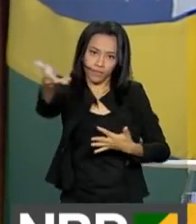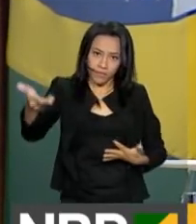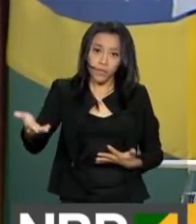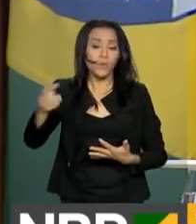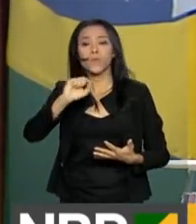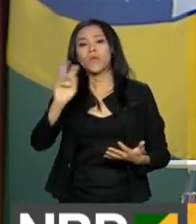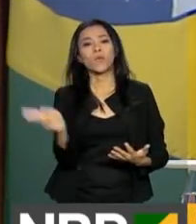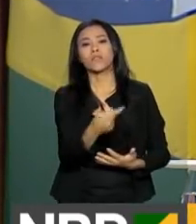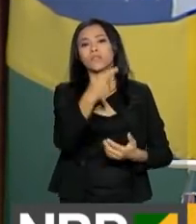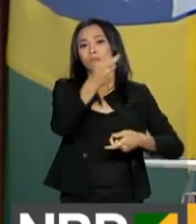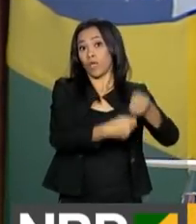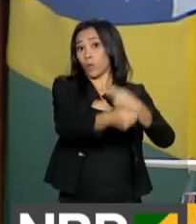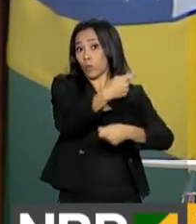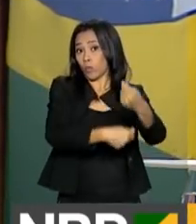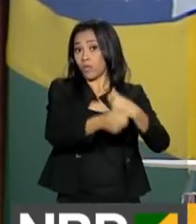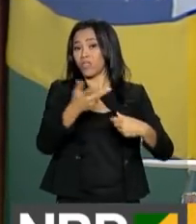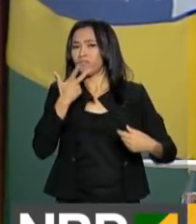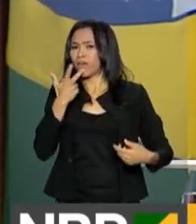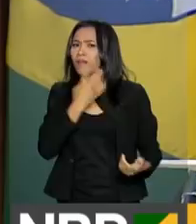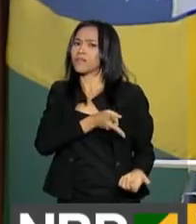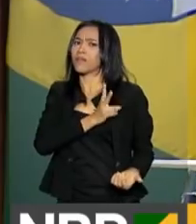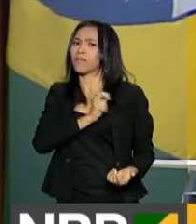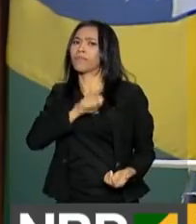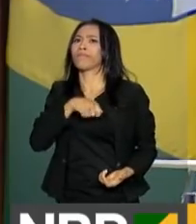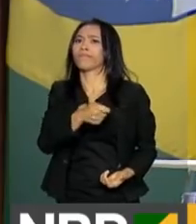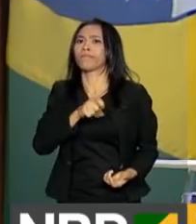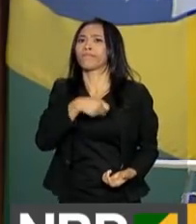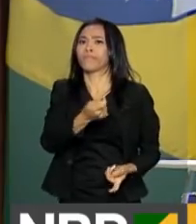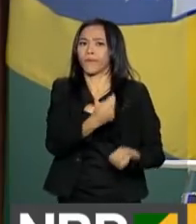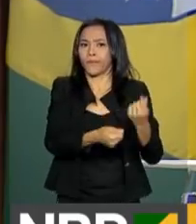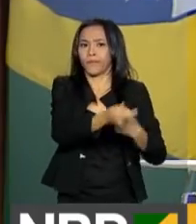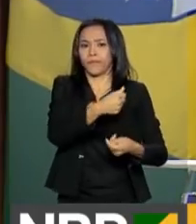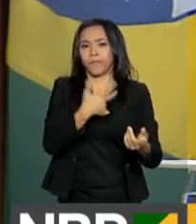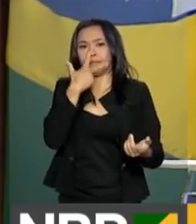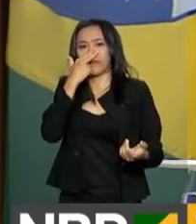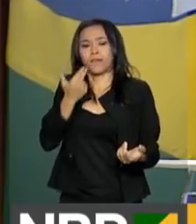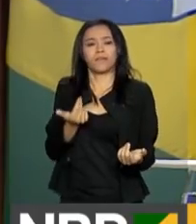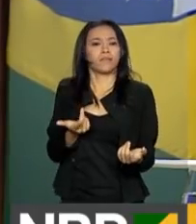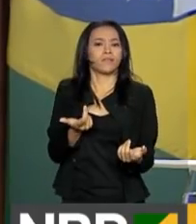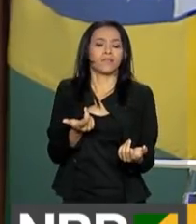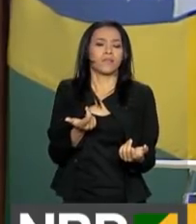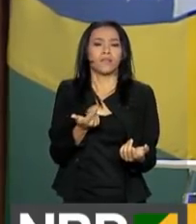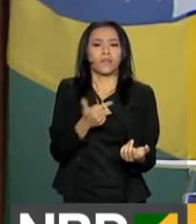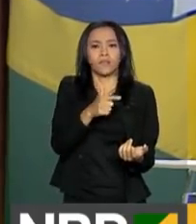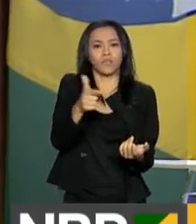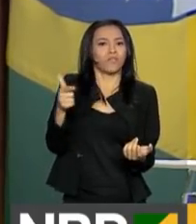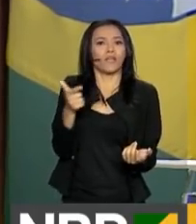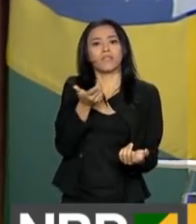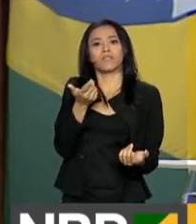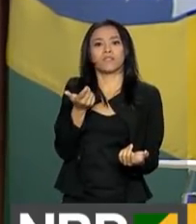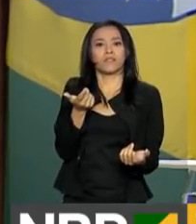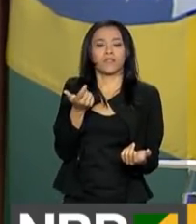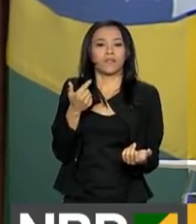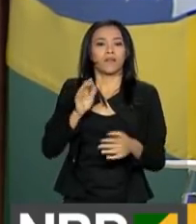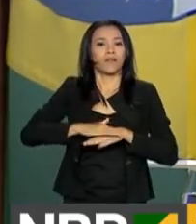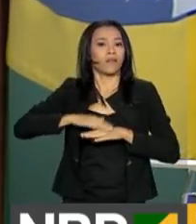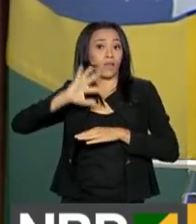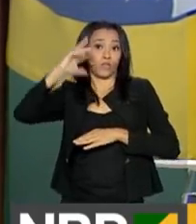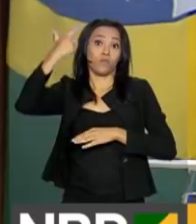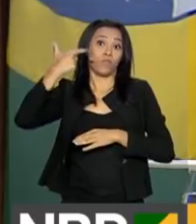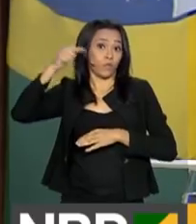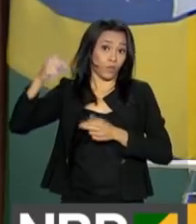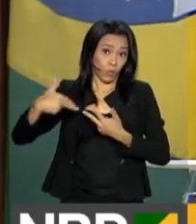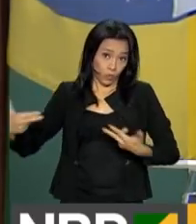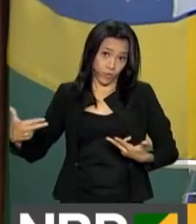economia que muitas vezes nós falamos da economia como sido mais não tivesse tomado providência de nenhuma natureza e na